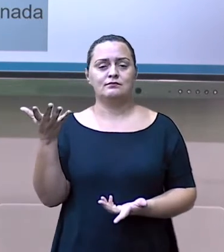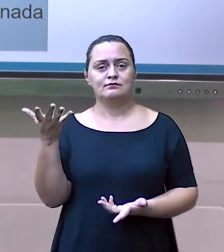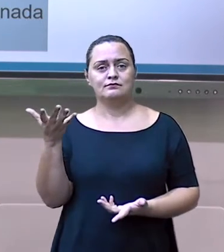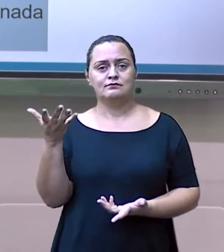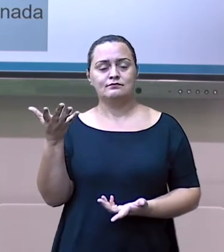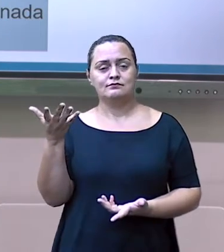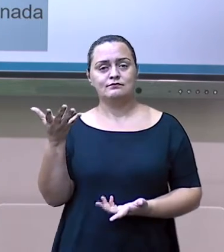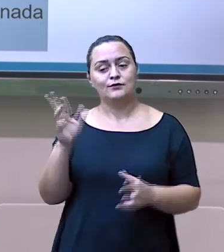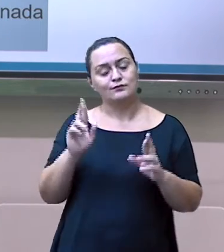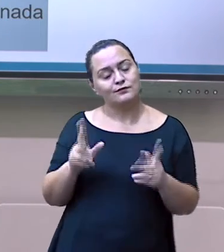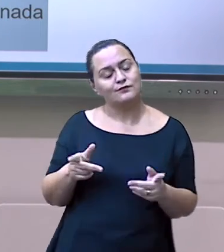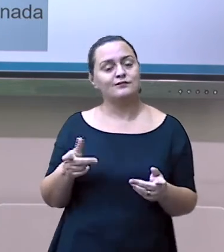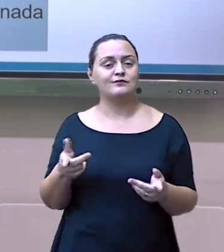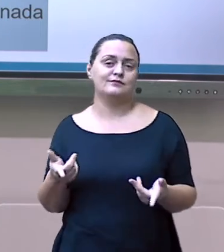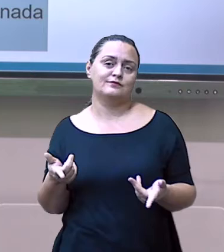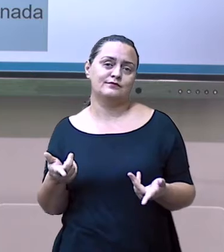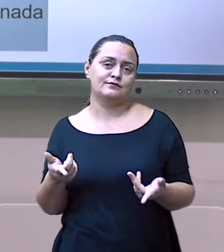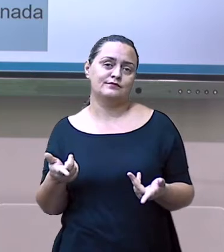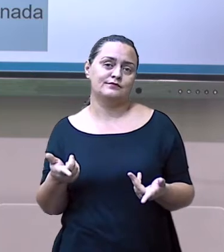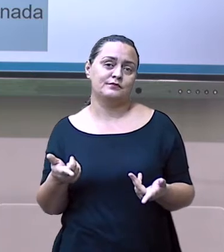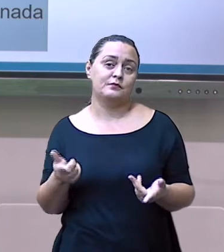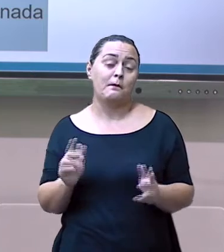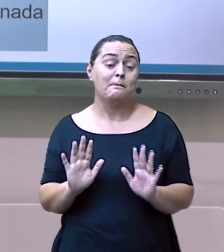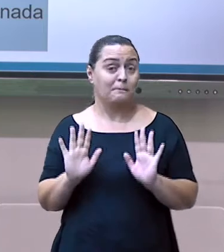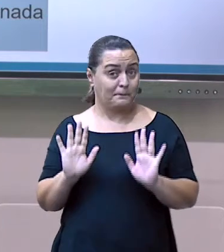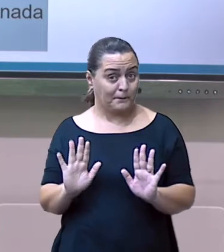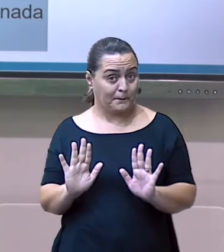Mas podemos ter uma variante.